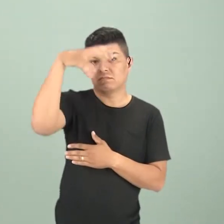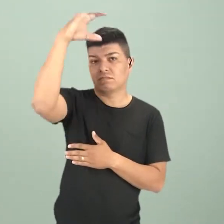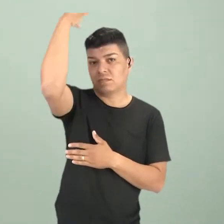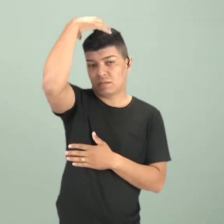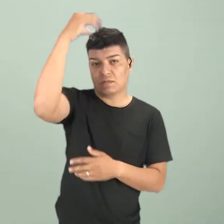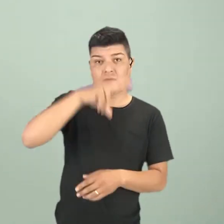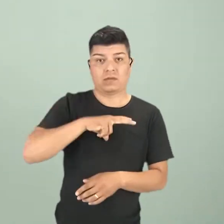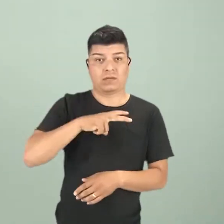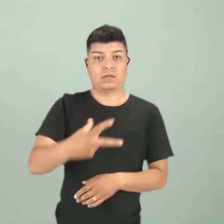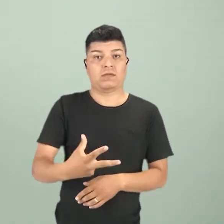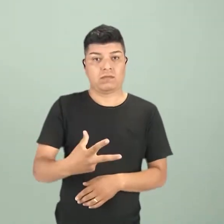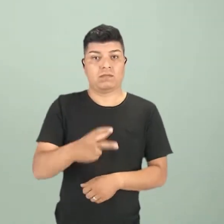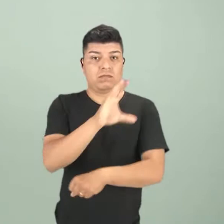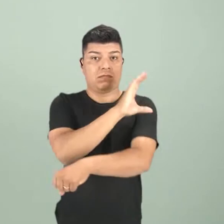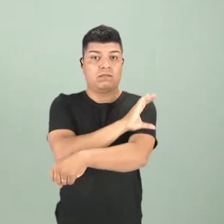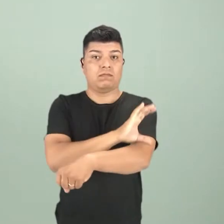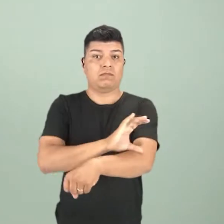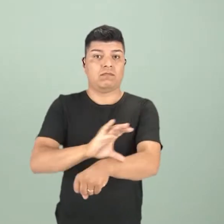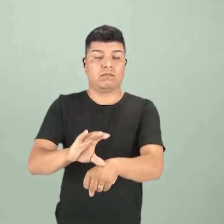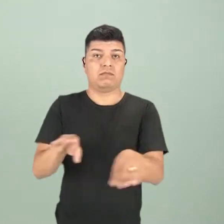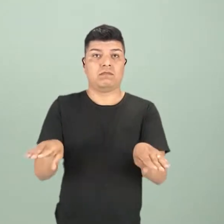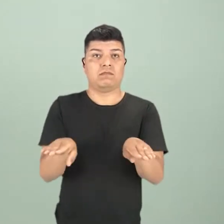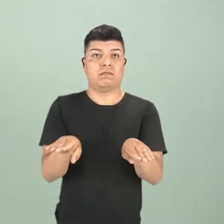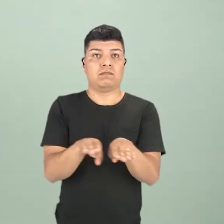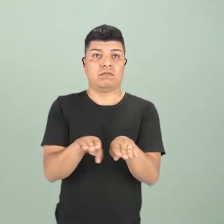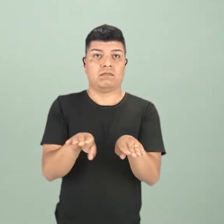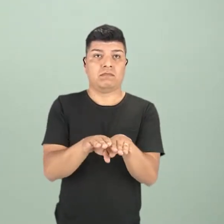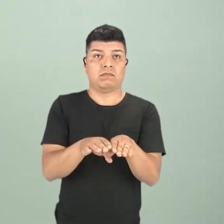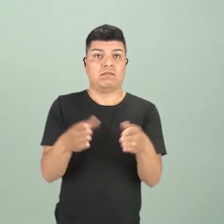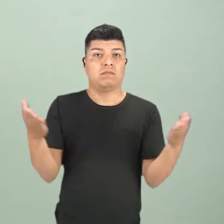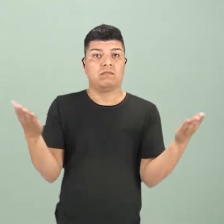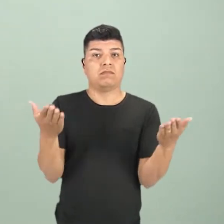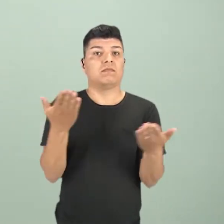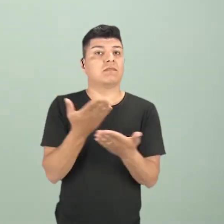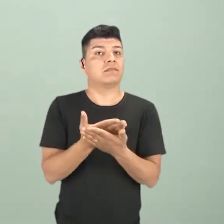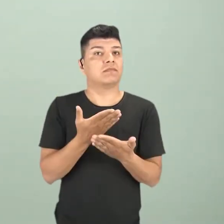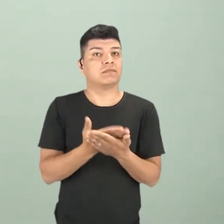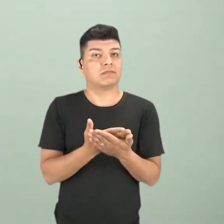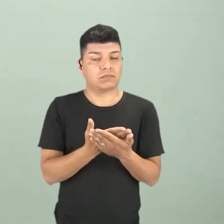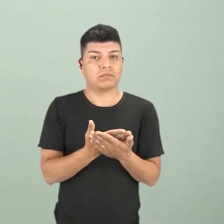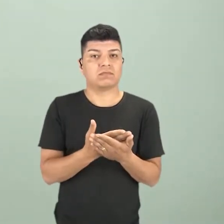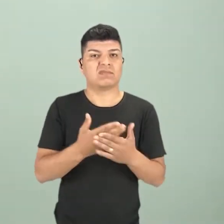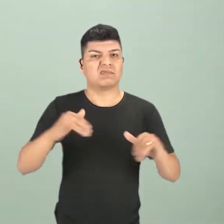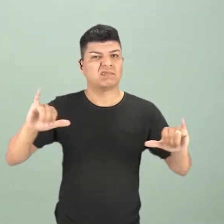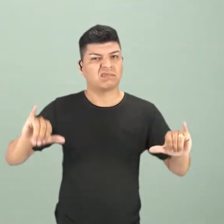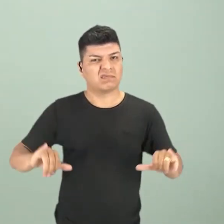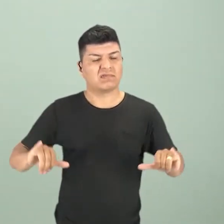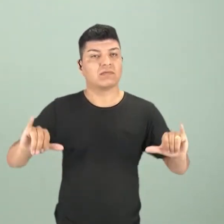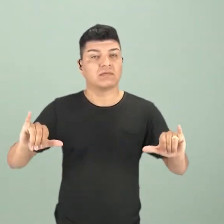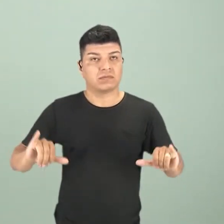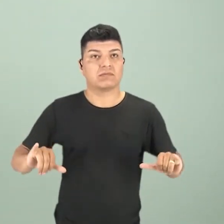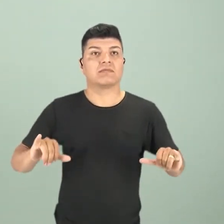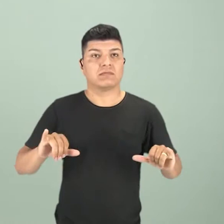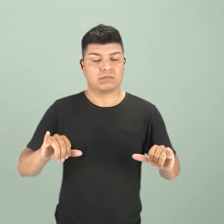sobretudo culturalmente, que é o nosso objeto de estudo, eles sofreram com isso